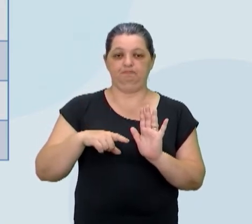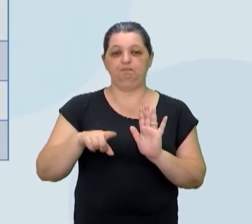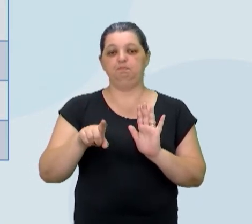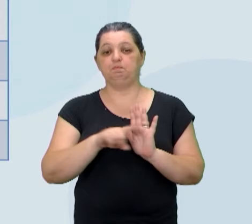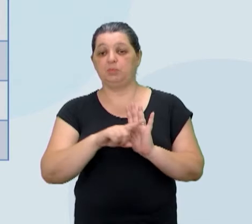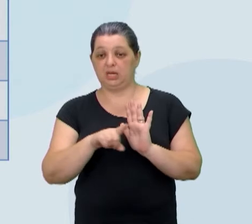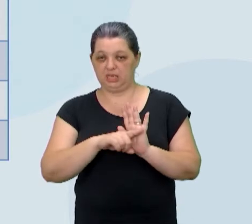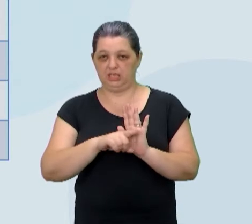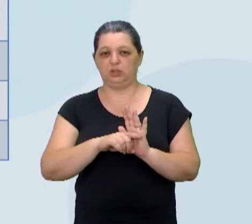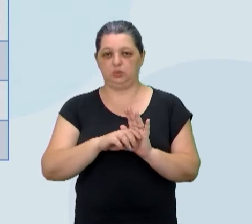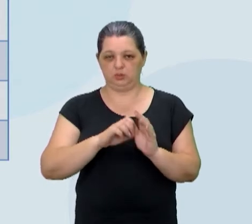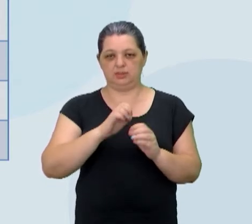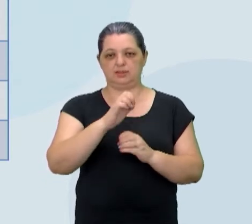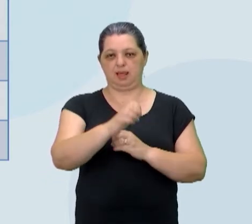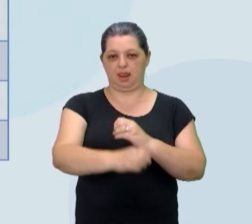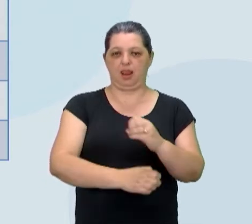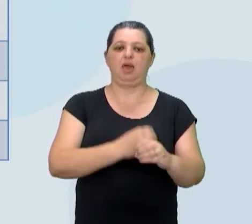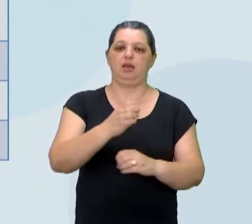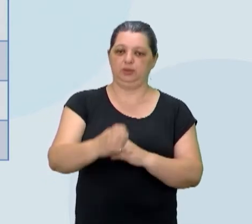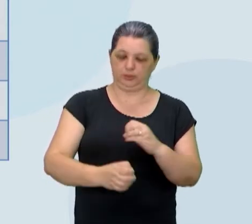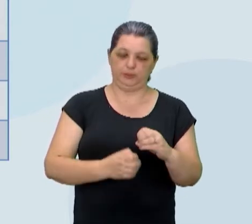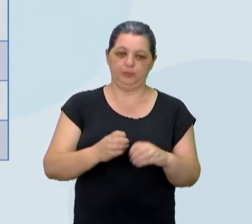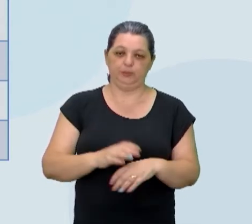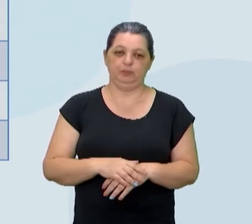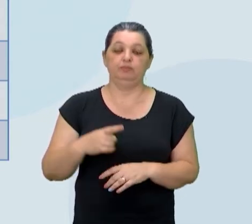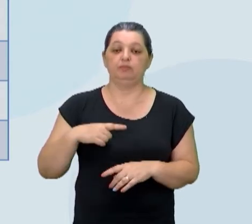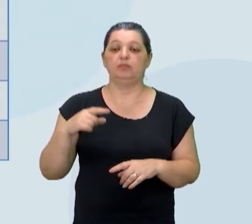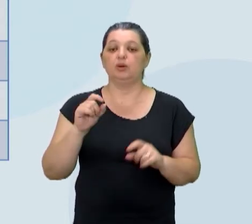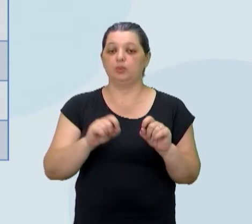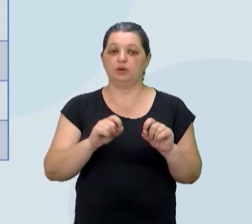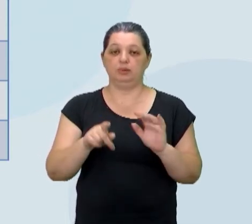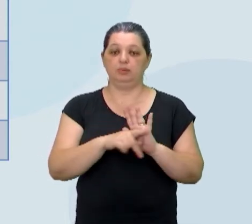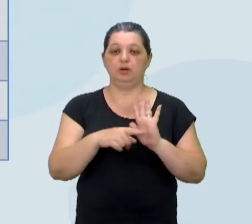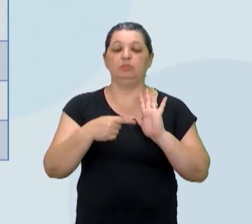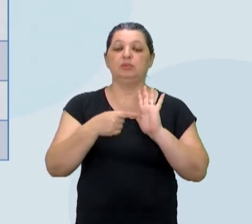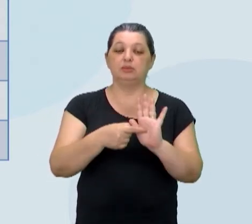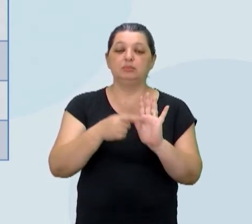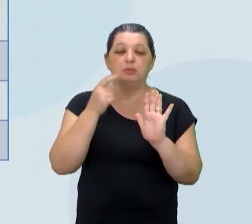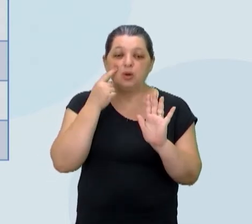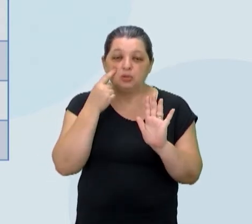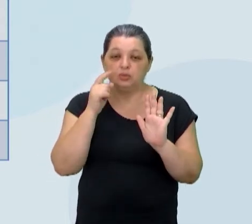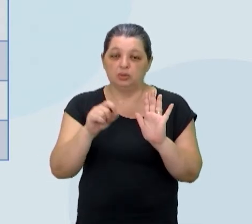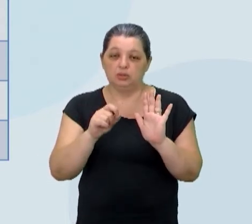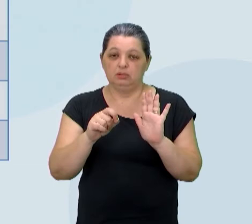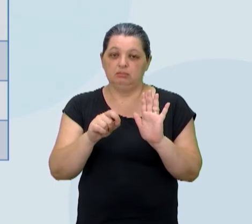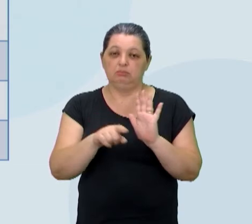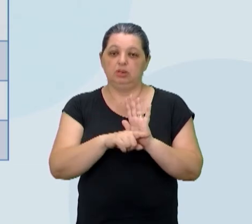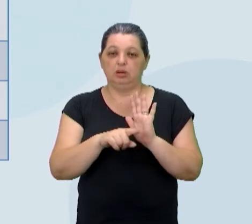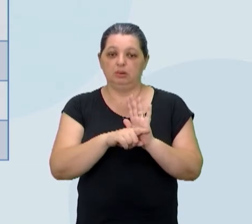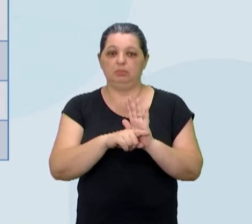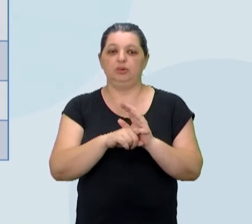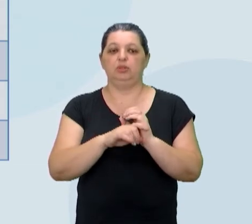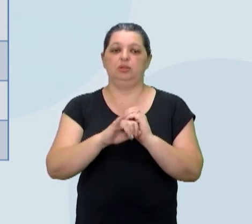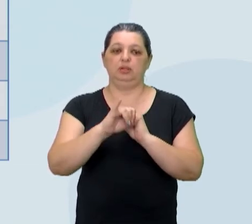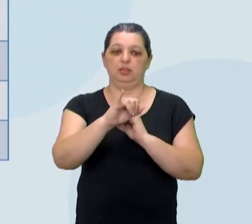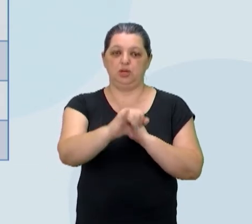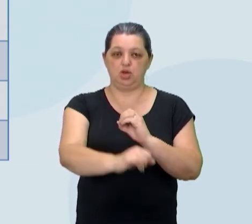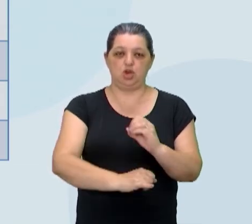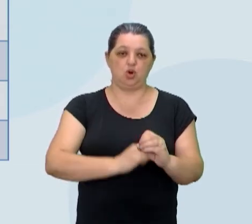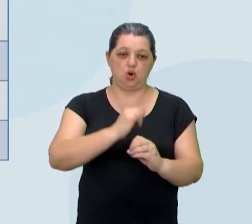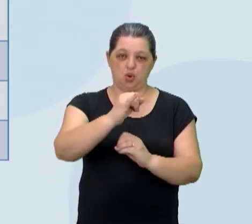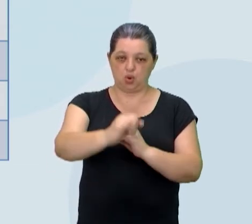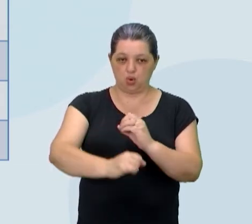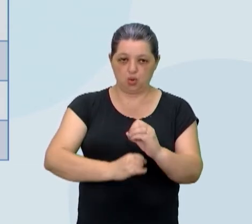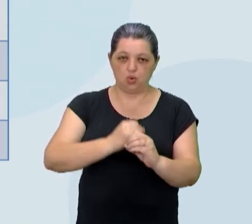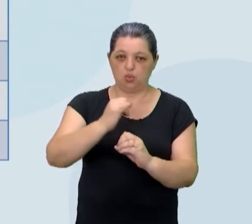eletronegatividade que o cloro ainda. Então, só que ali eu tenho o sinalzinho indicando os íons. Na verdade, esse sinal de mais